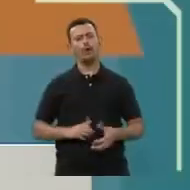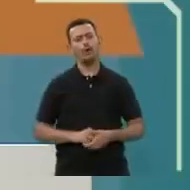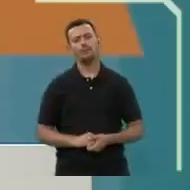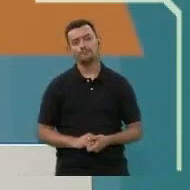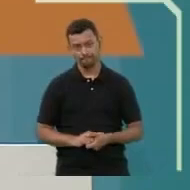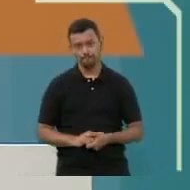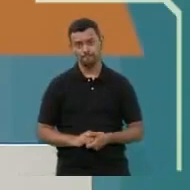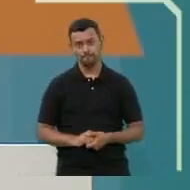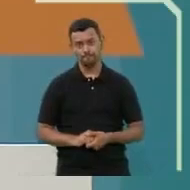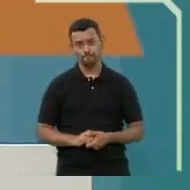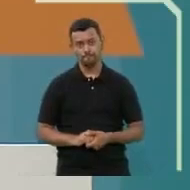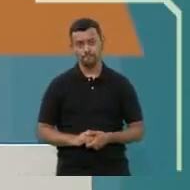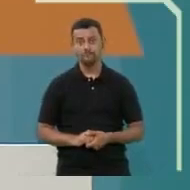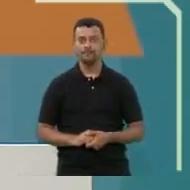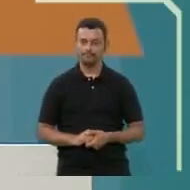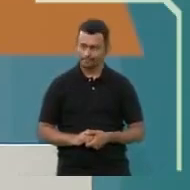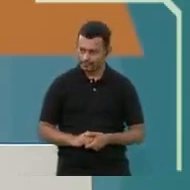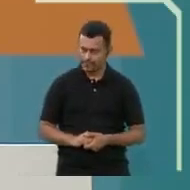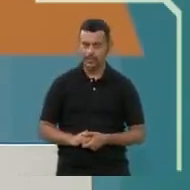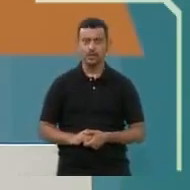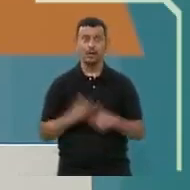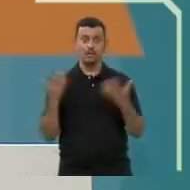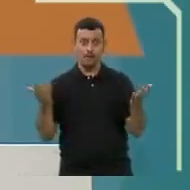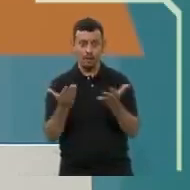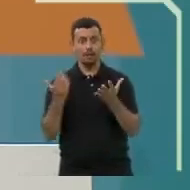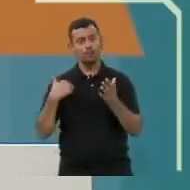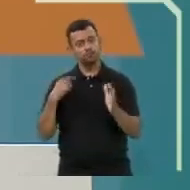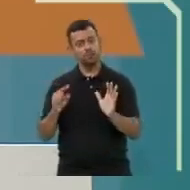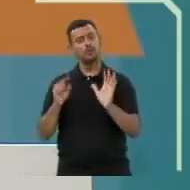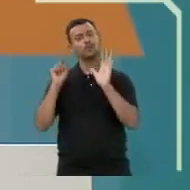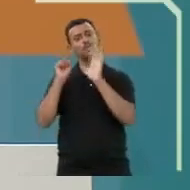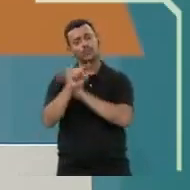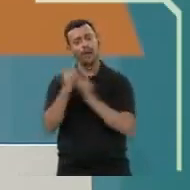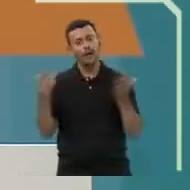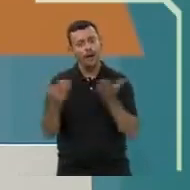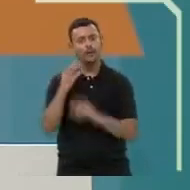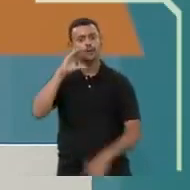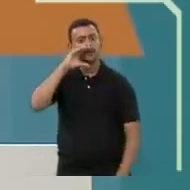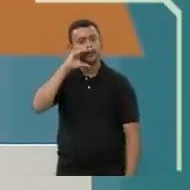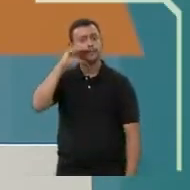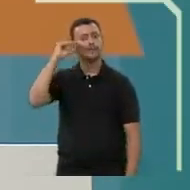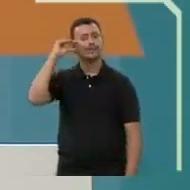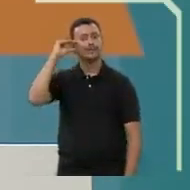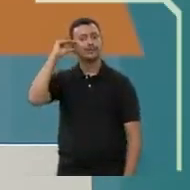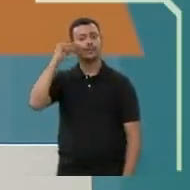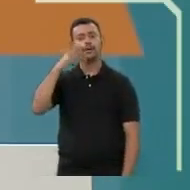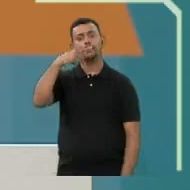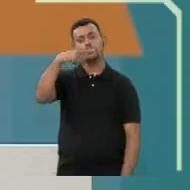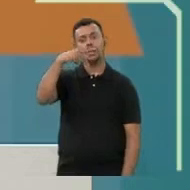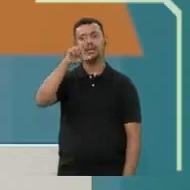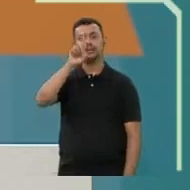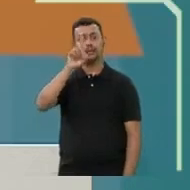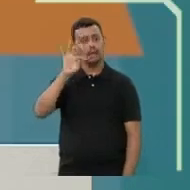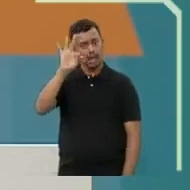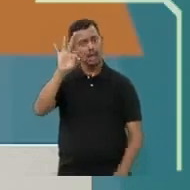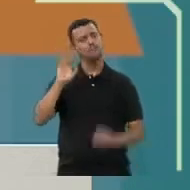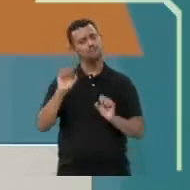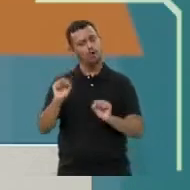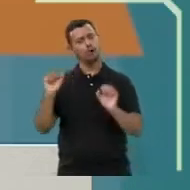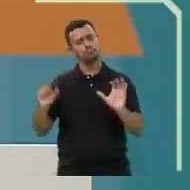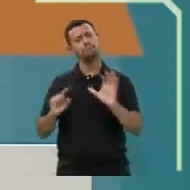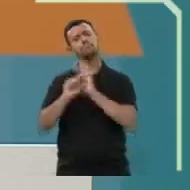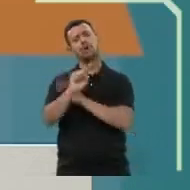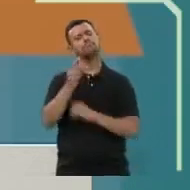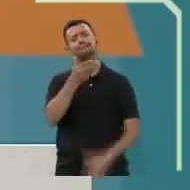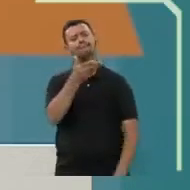quem faz a próxima pergunta é o candidato Ciro Gomes, do PDT. Por favor, Ciro Gomes, indique para quem